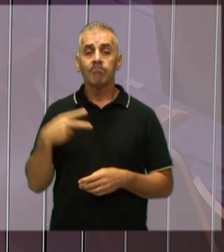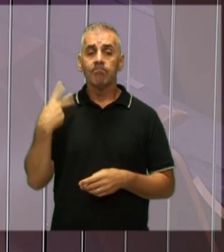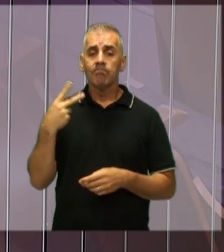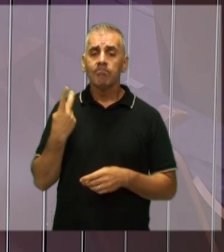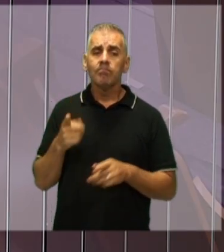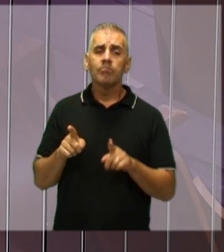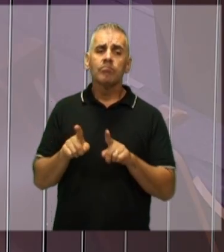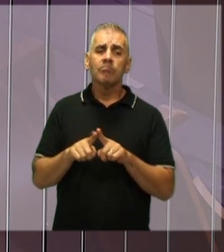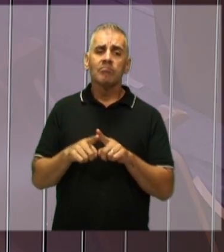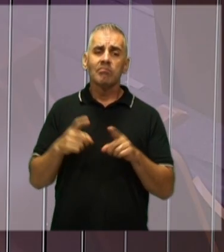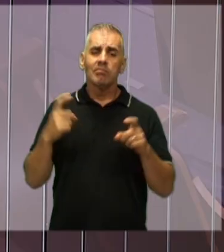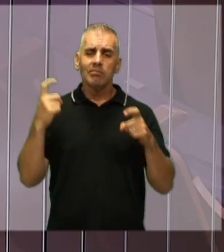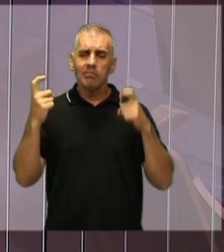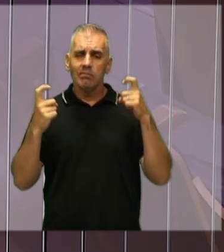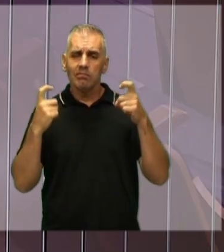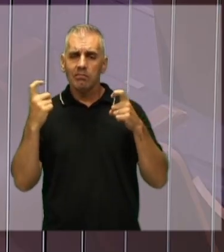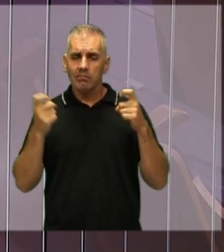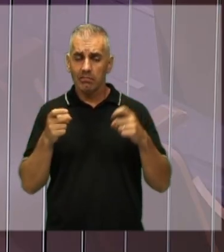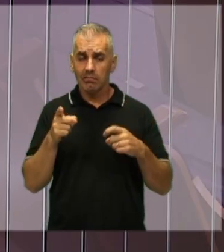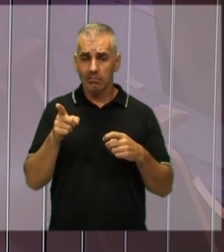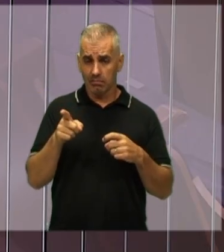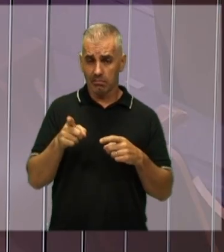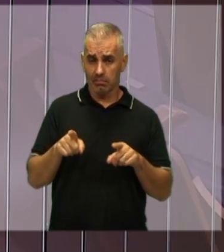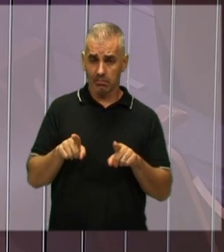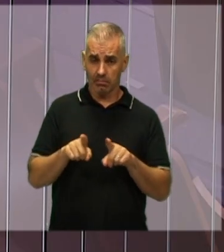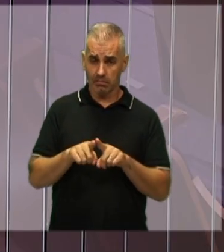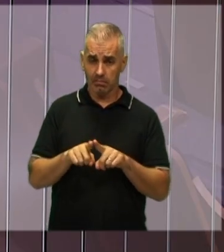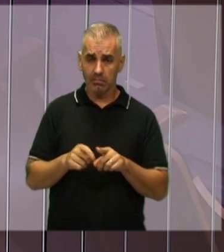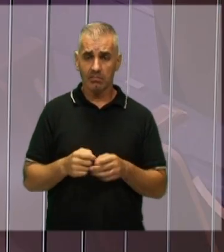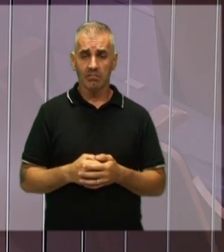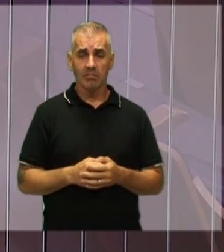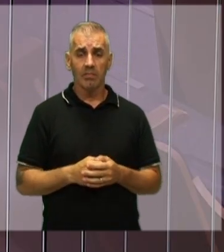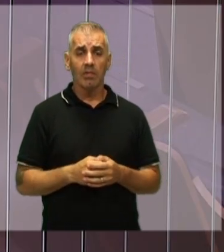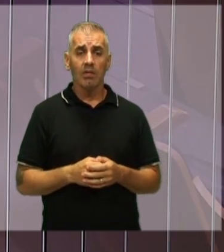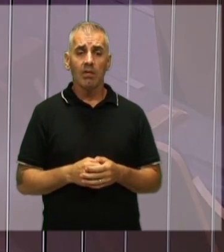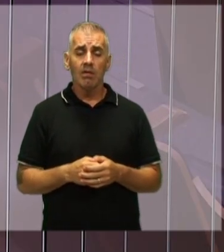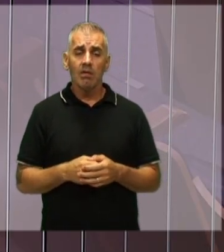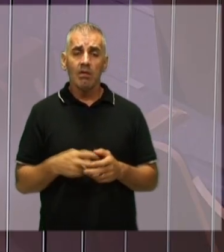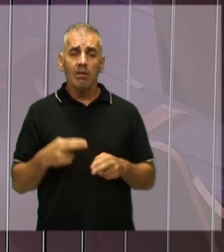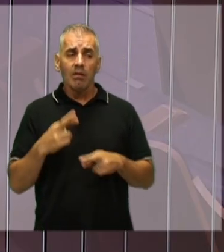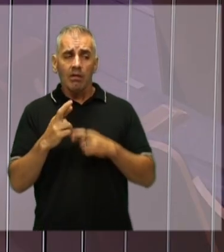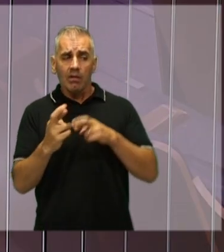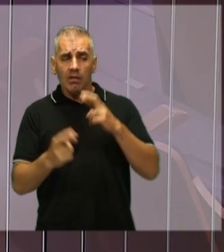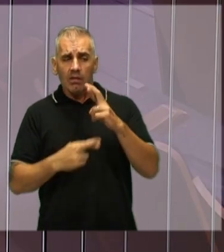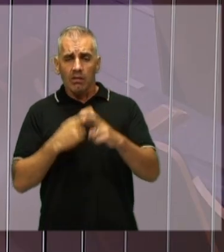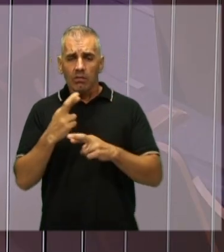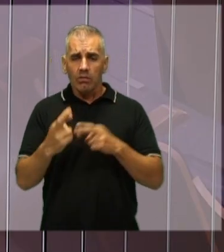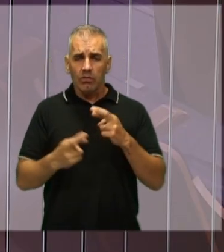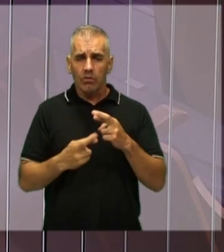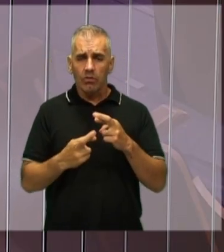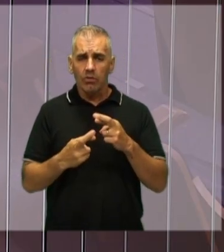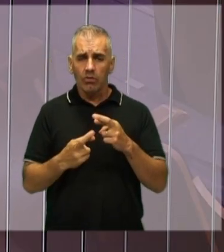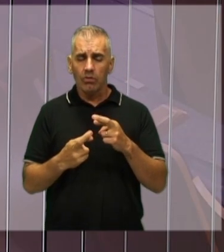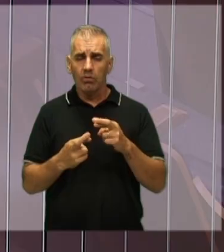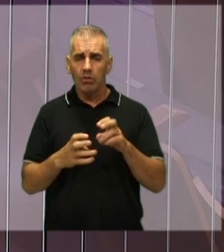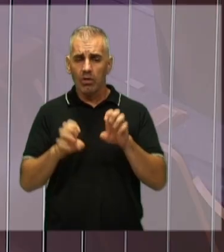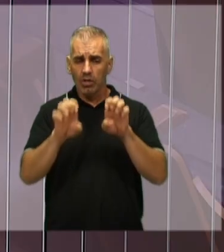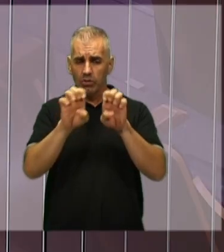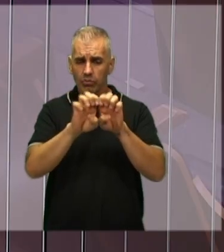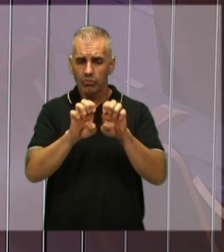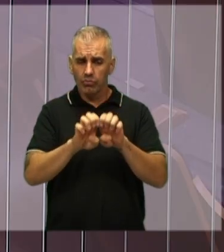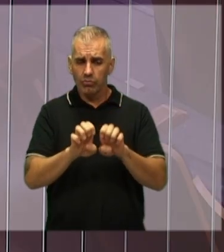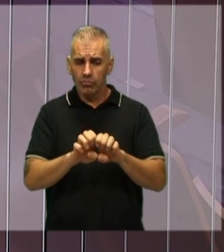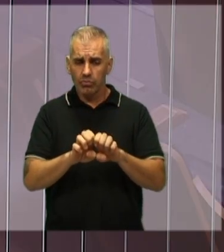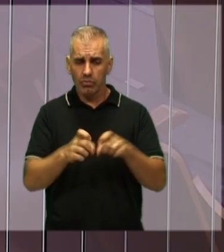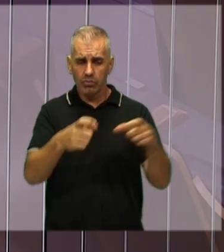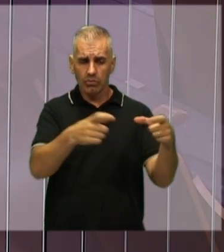outra preocupação sua que nós estávamos conversando antes é com relação à infraestrutura dos espaços públicos